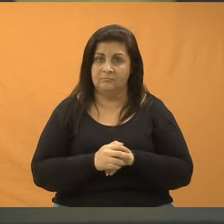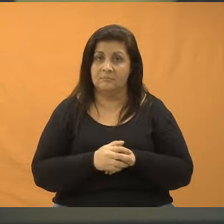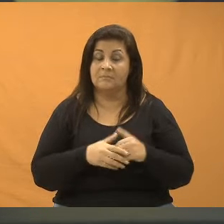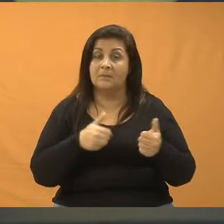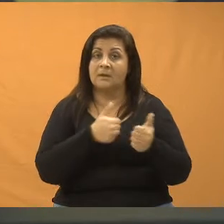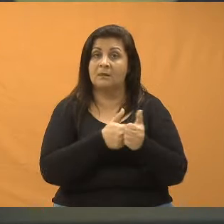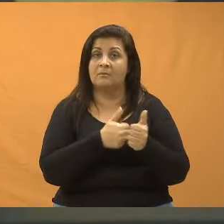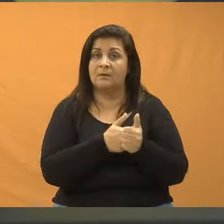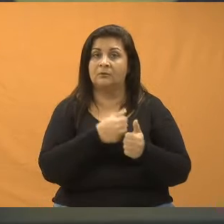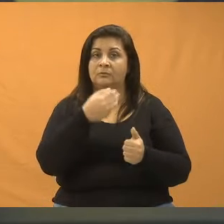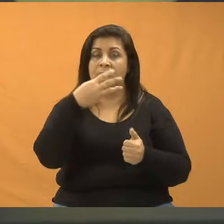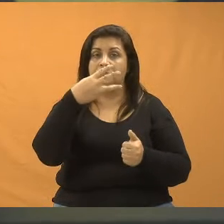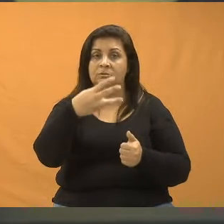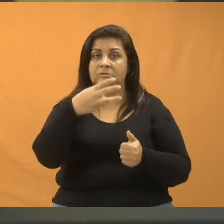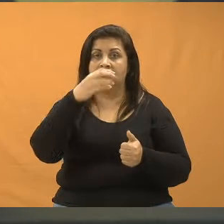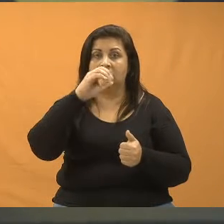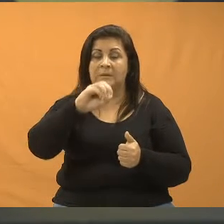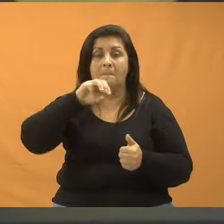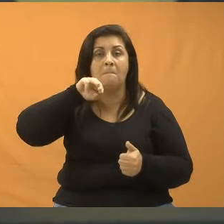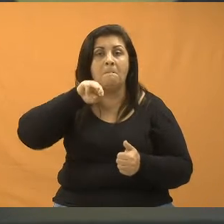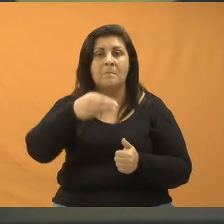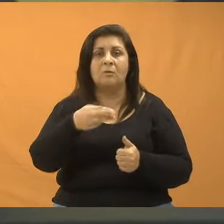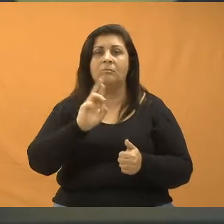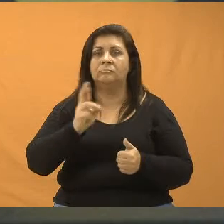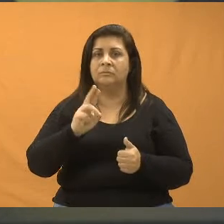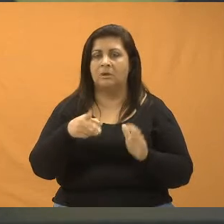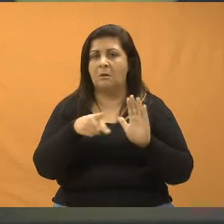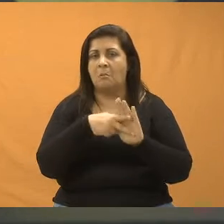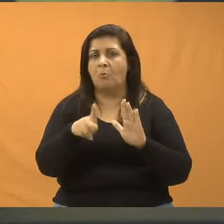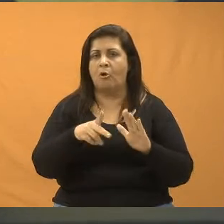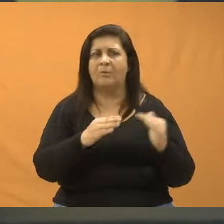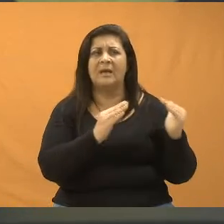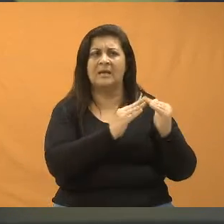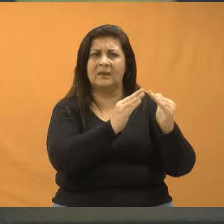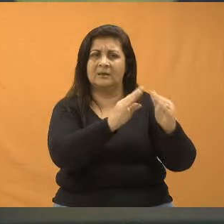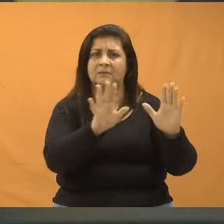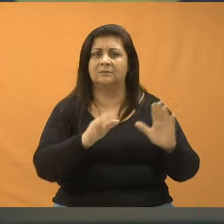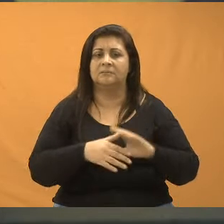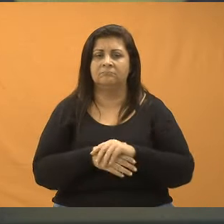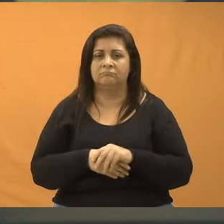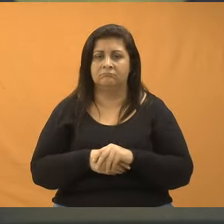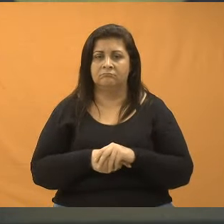30 milhões de reais, pelo que foi avaliado. Isso, um pouco menos.